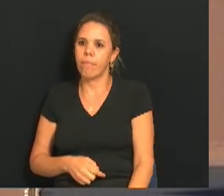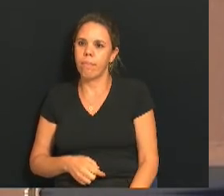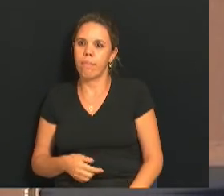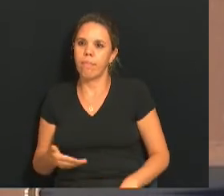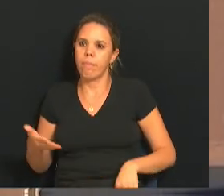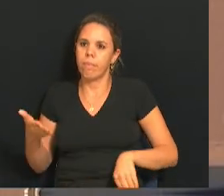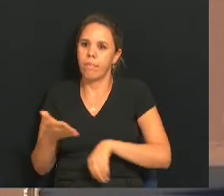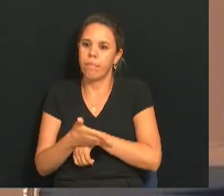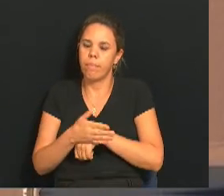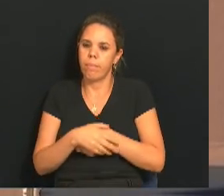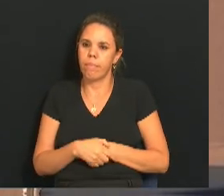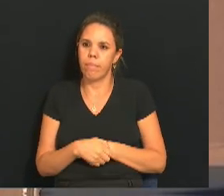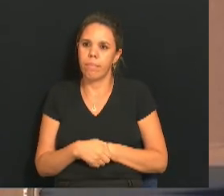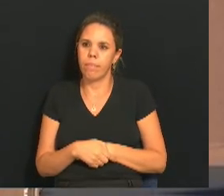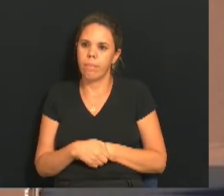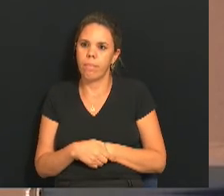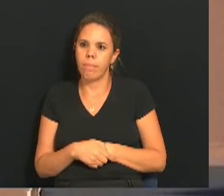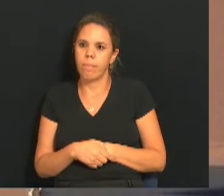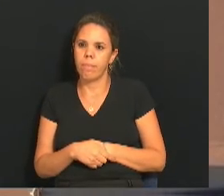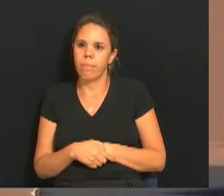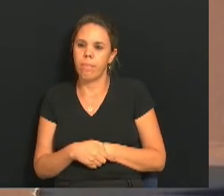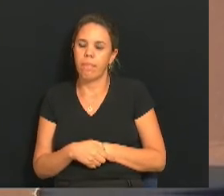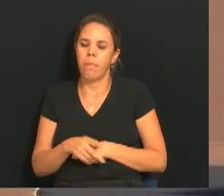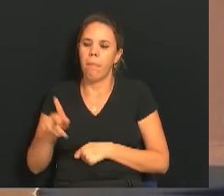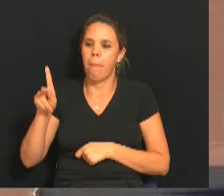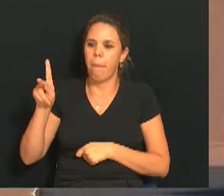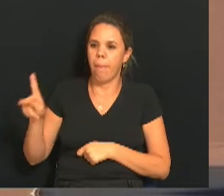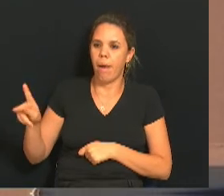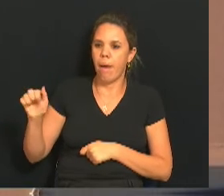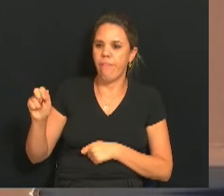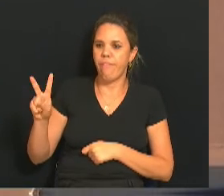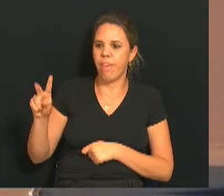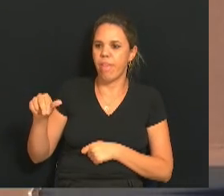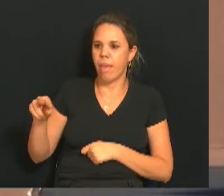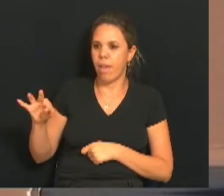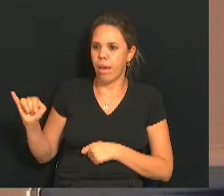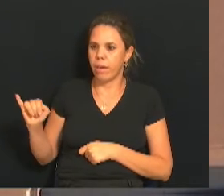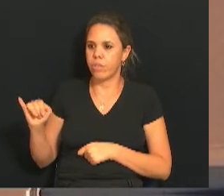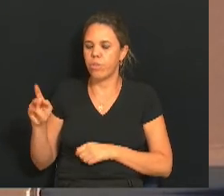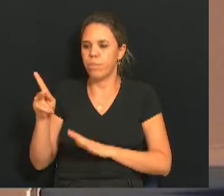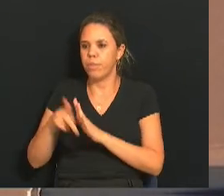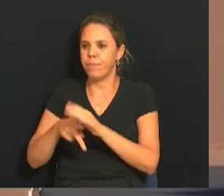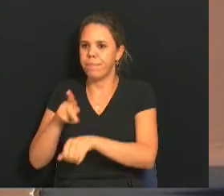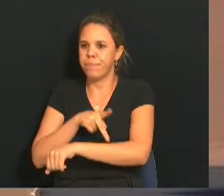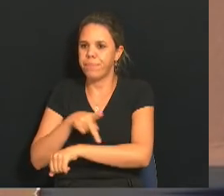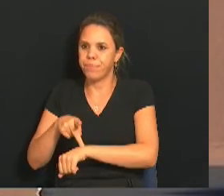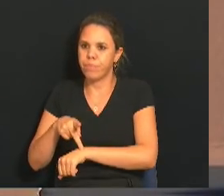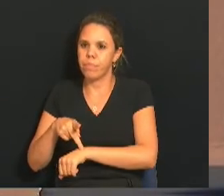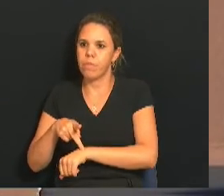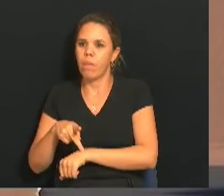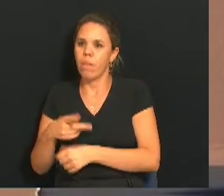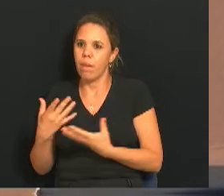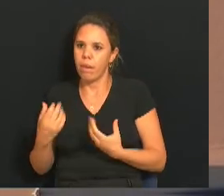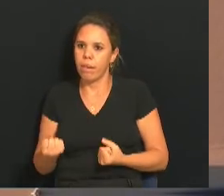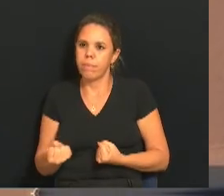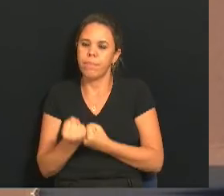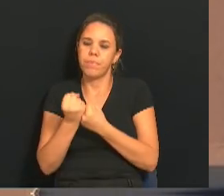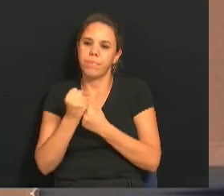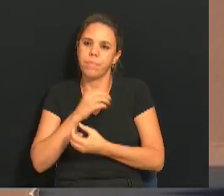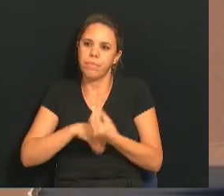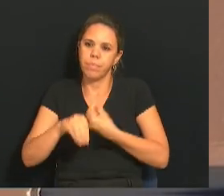feita, que a IMF EJA Maria Pavanaty preza por um projeto pedagógico democrático que busca acolher a pluralidade de ideias